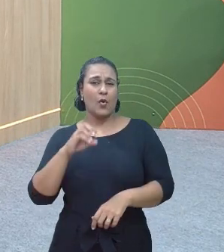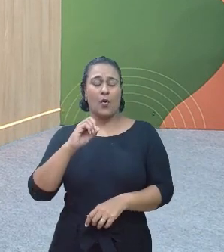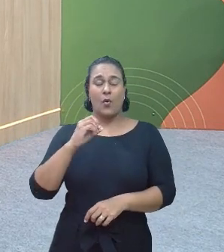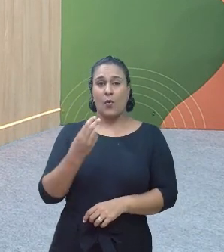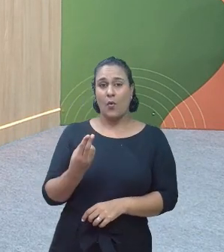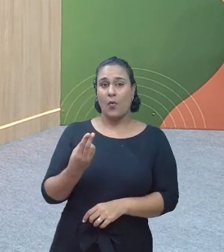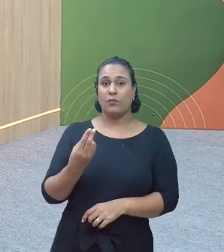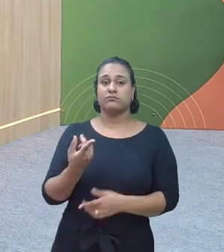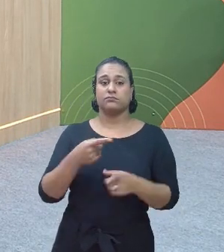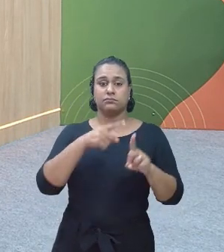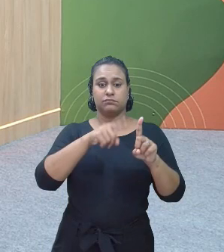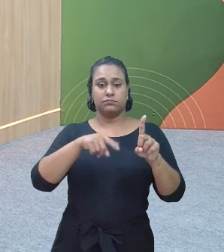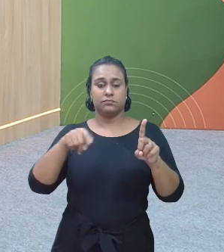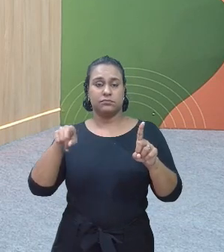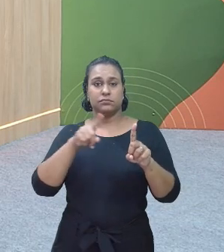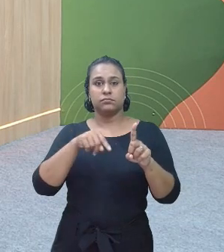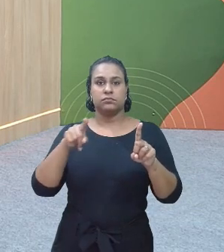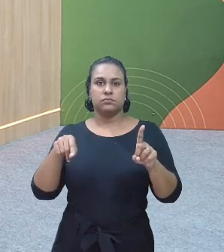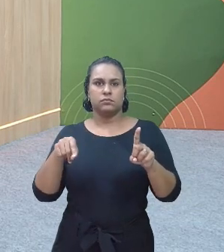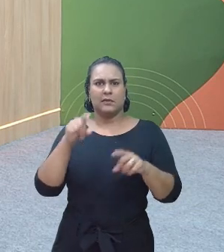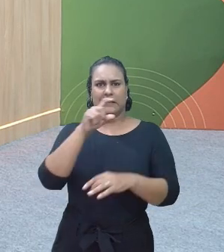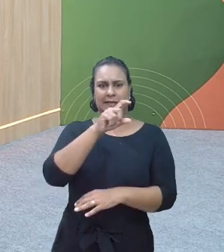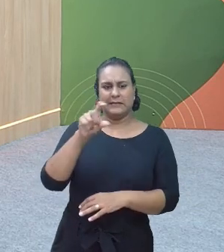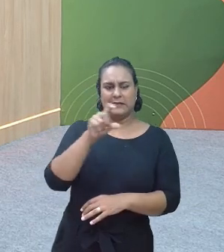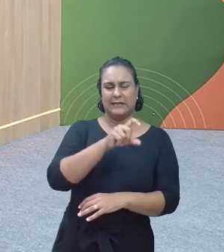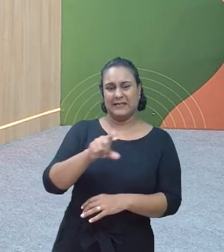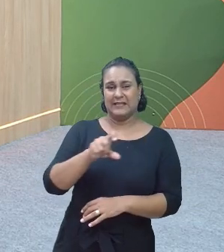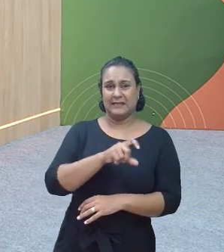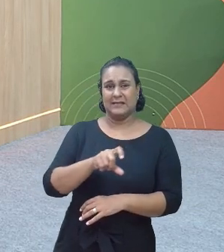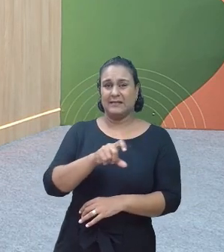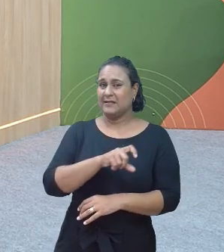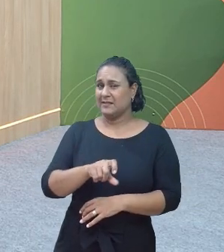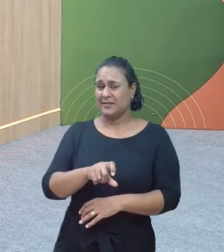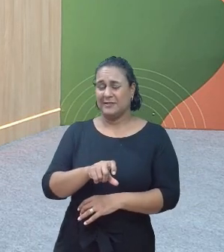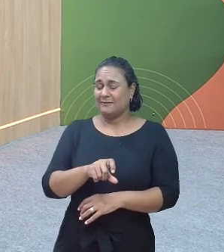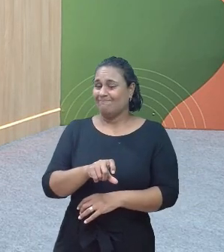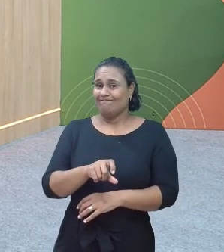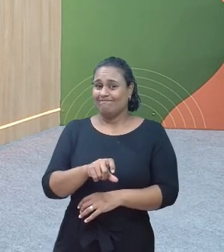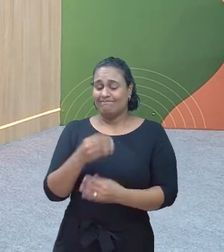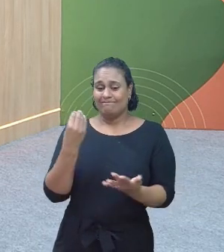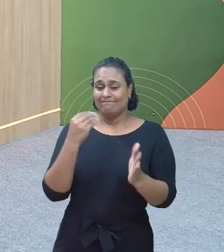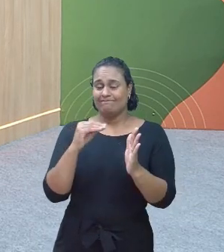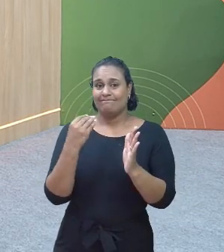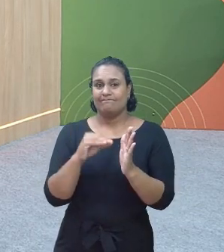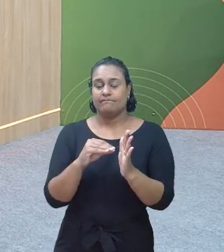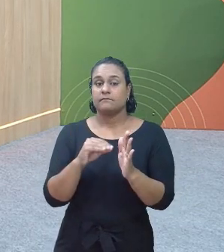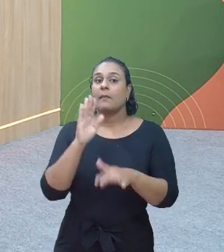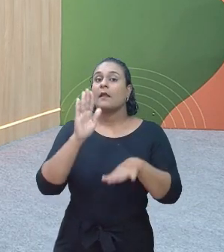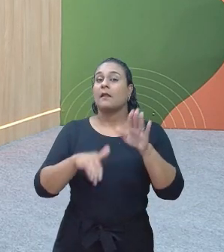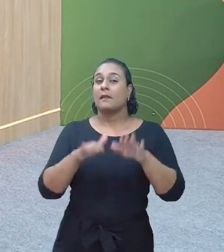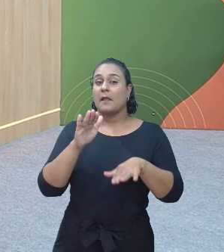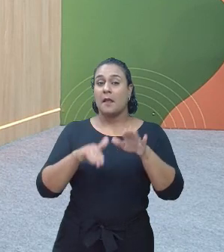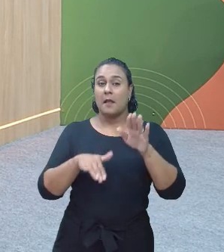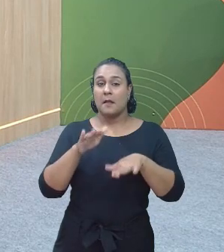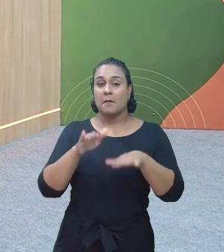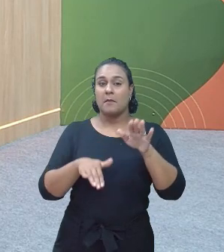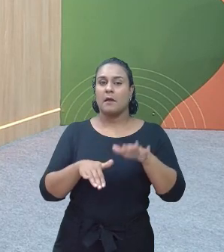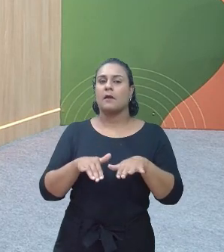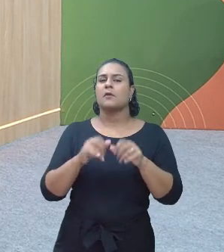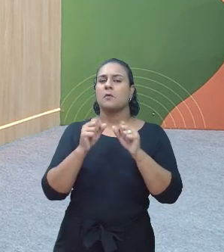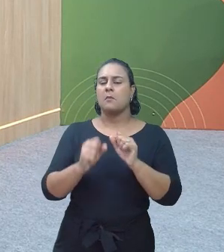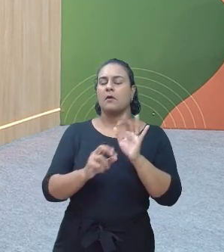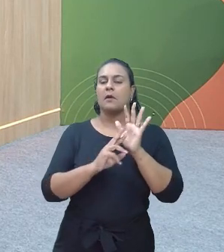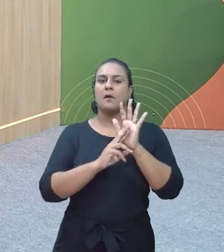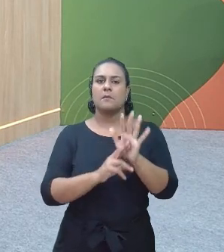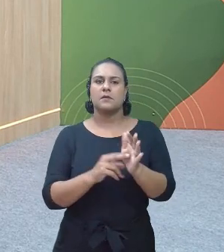aquela escala que a gente falou de colocar do lado, ela ficasse muito apertada. Então, dependendo da configuração, a gente pode representar das